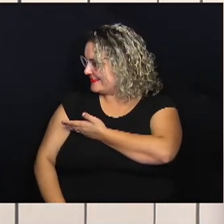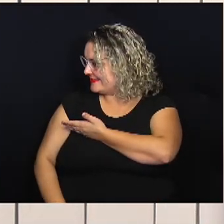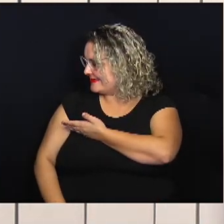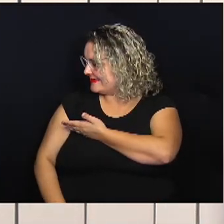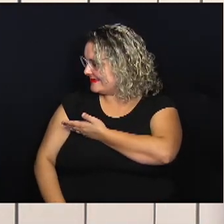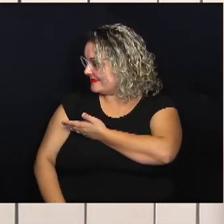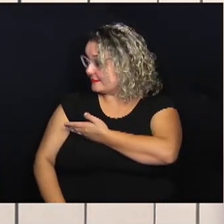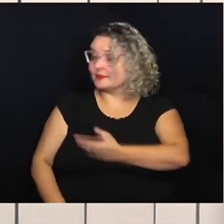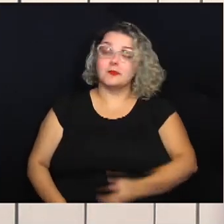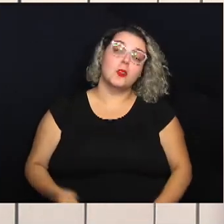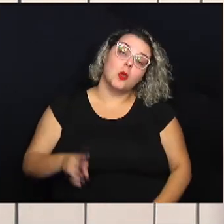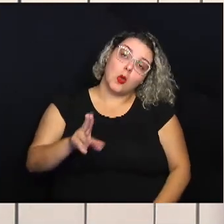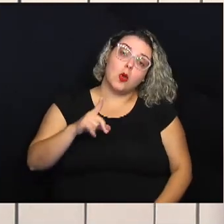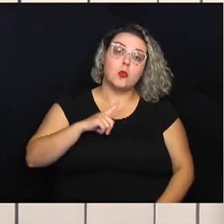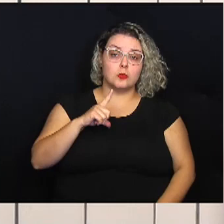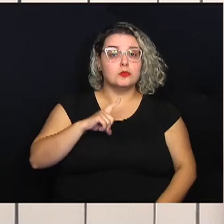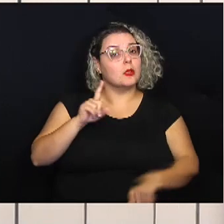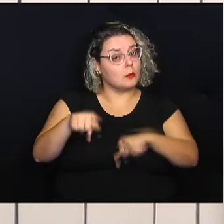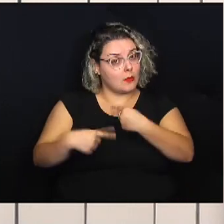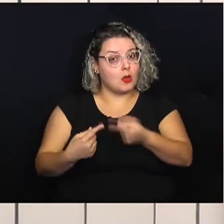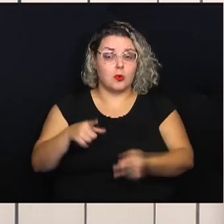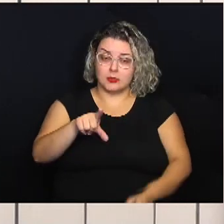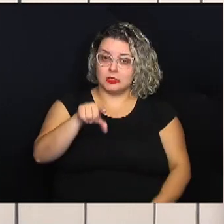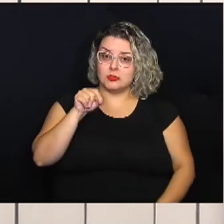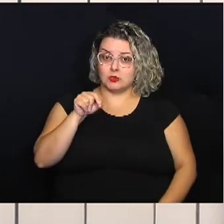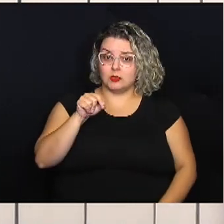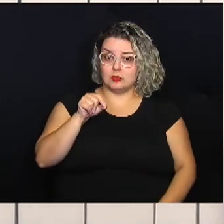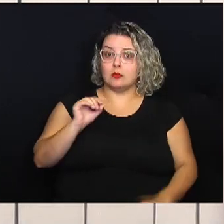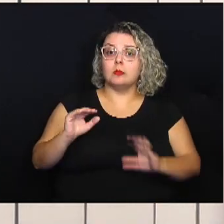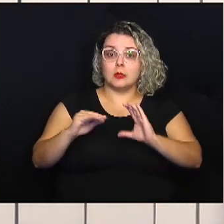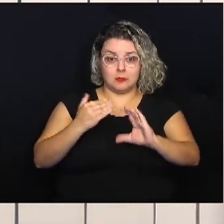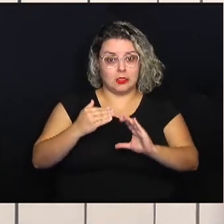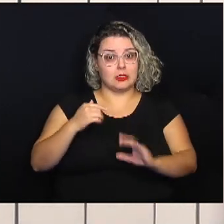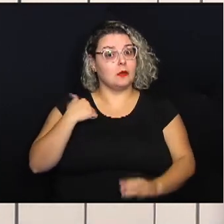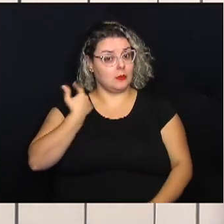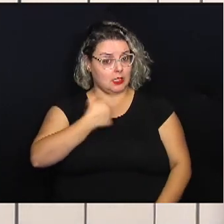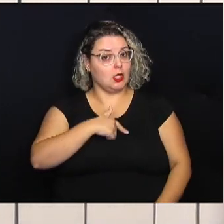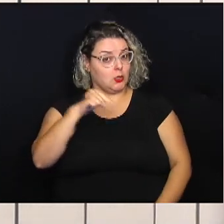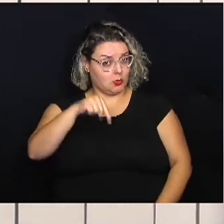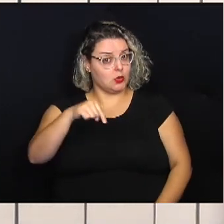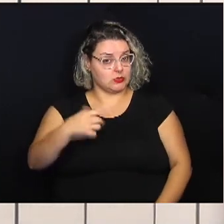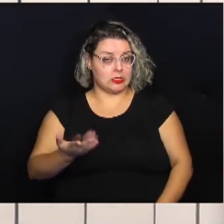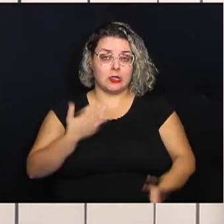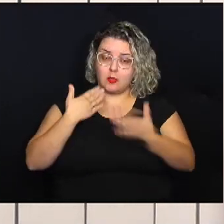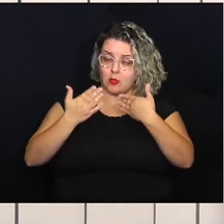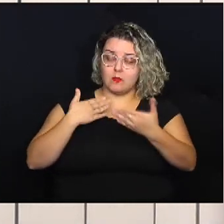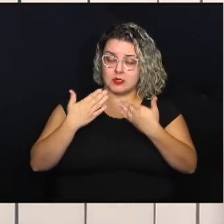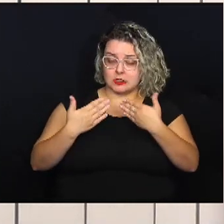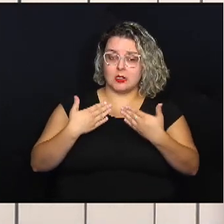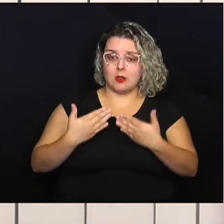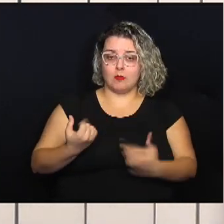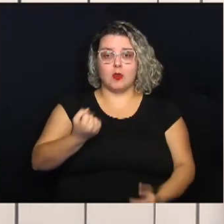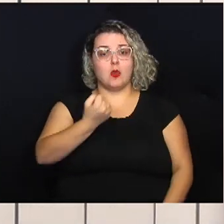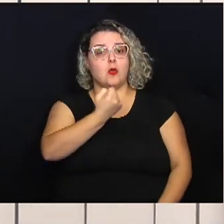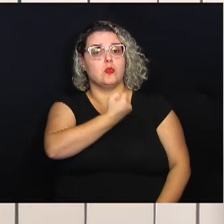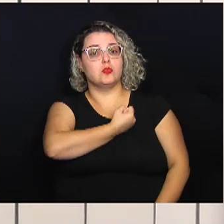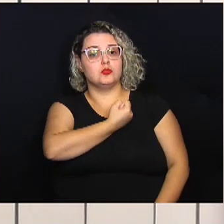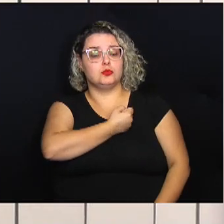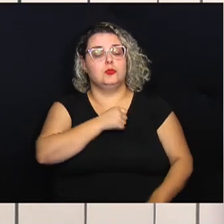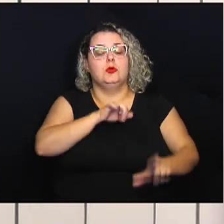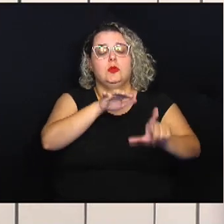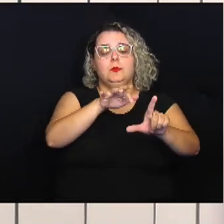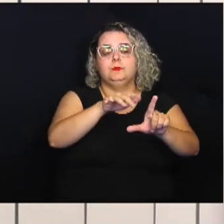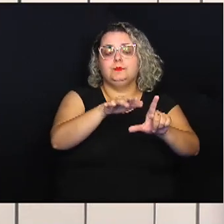978293776. Ou você tem uma outra opção para enviar esta mensagem aqui para a gente poder conversar, que é o nosso QR Code. Como é